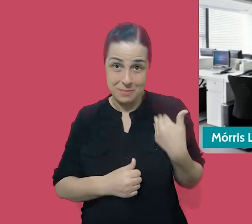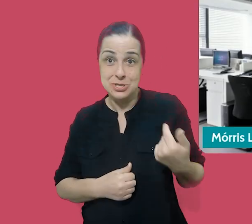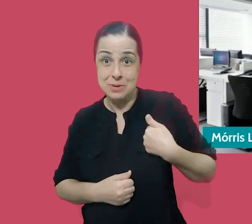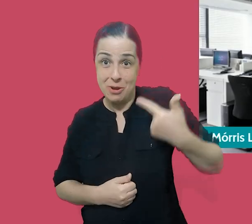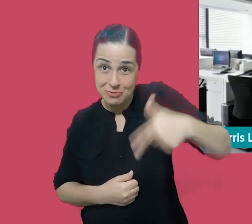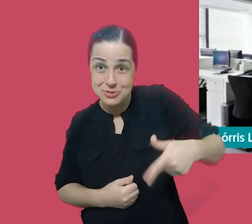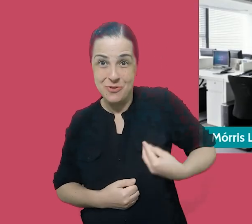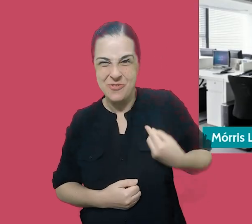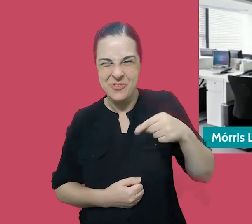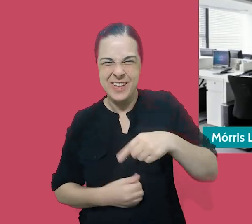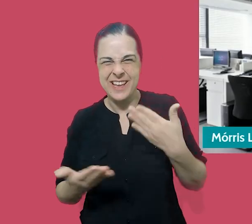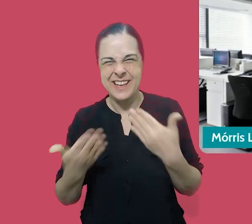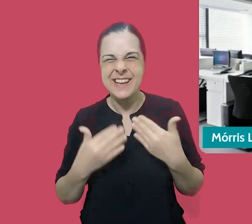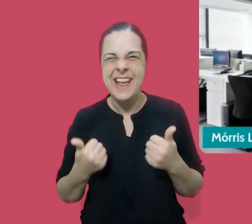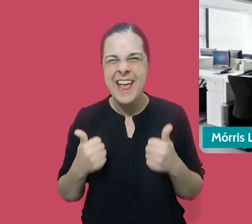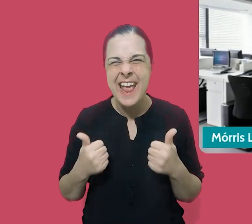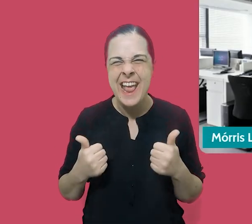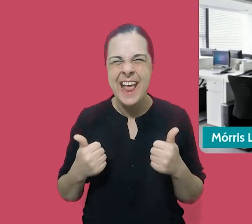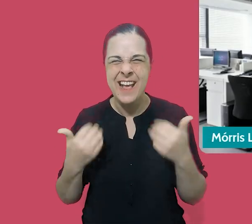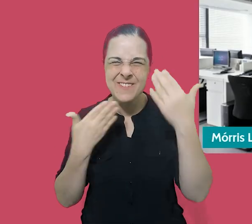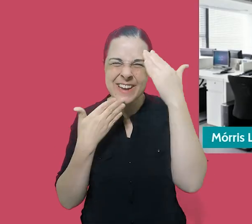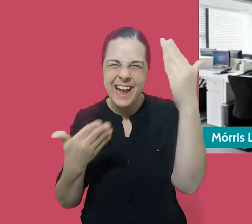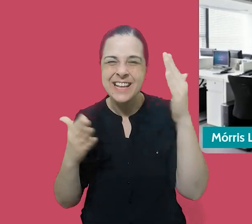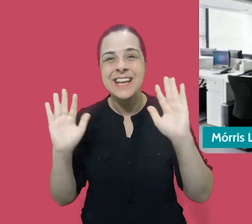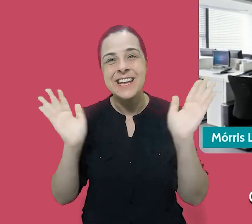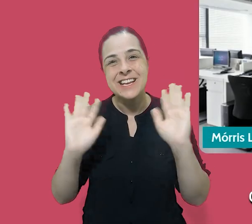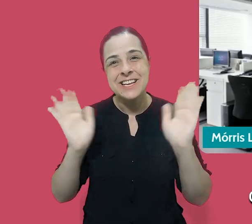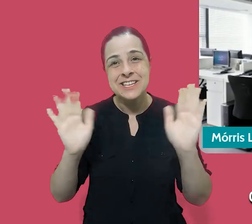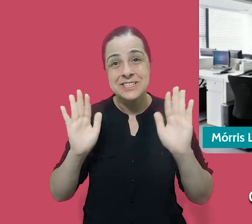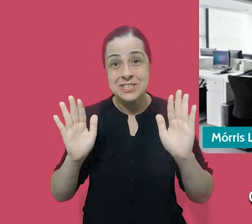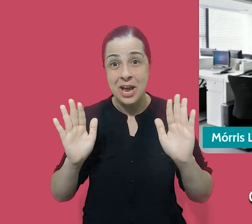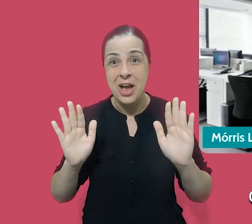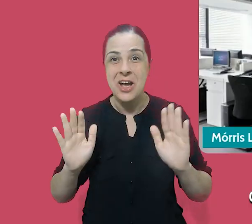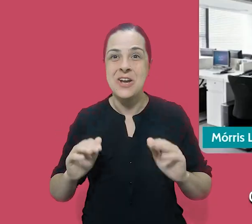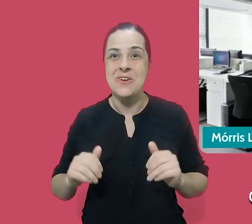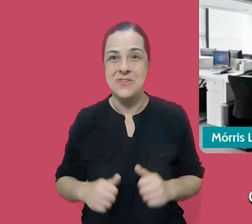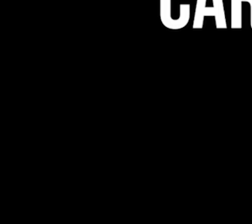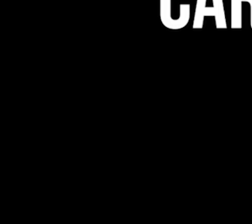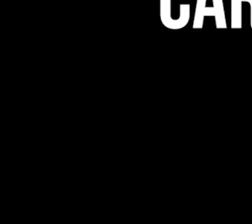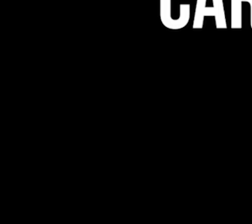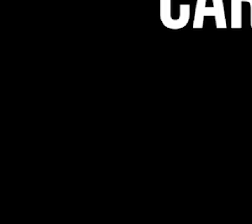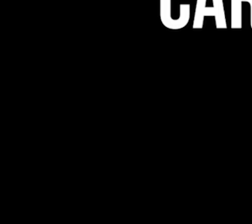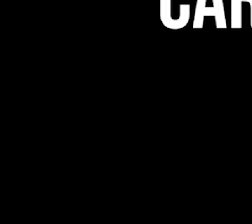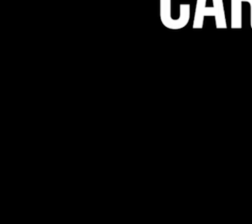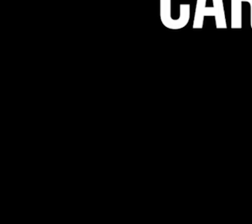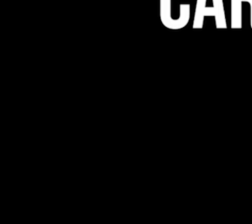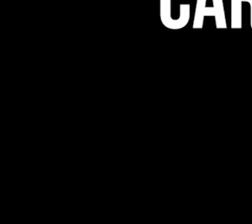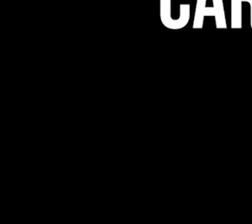Obrigada. Tchau, Maurício. Fica aí que eu vou desligar aqui a gravação.